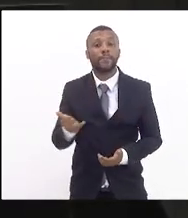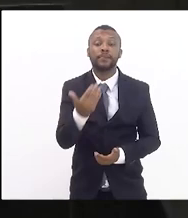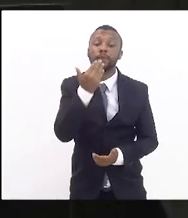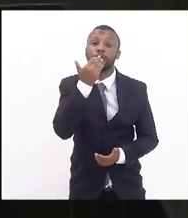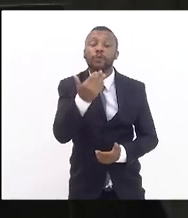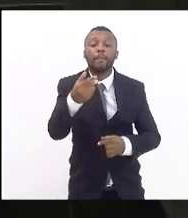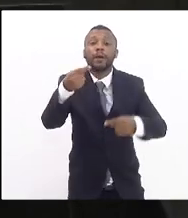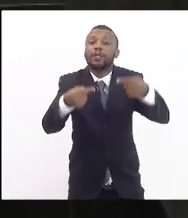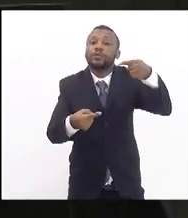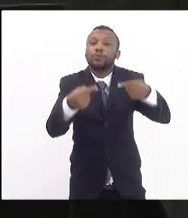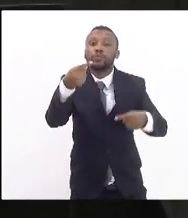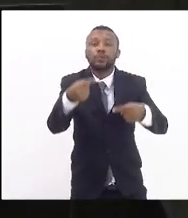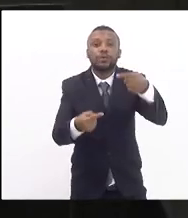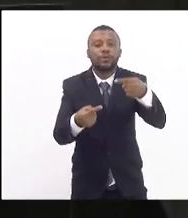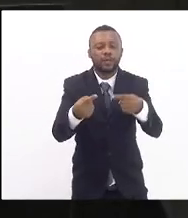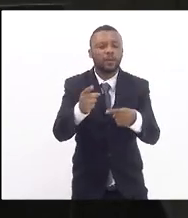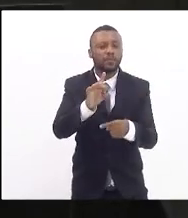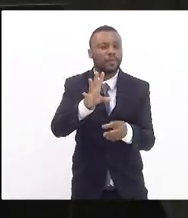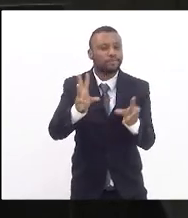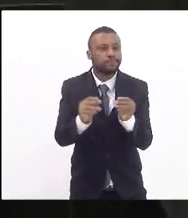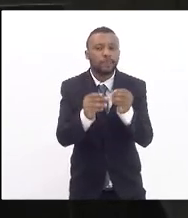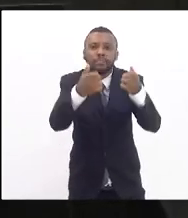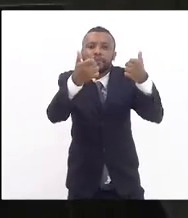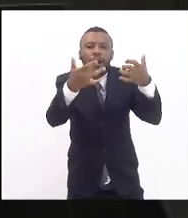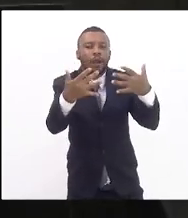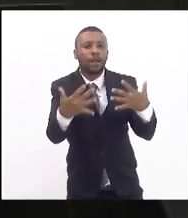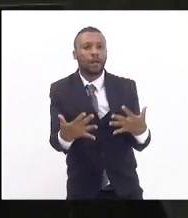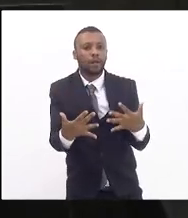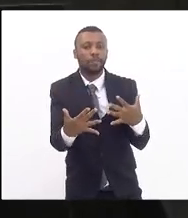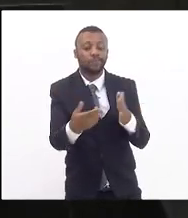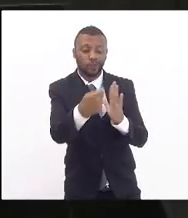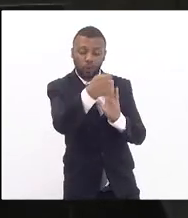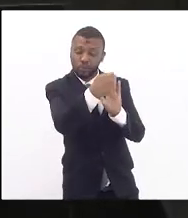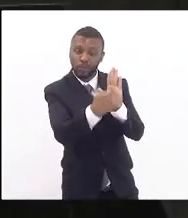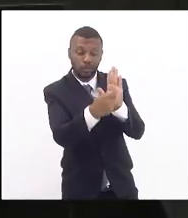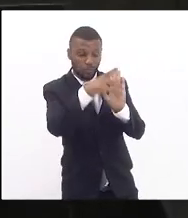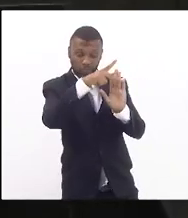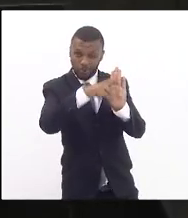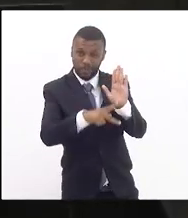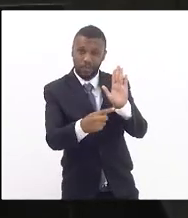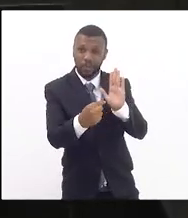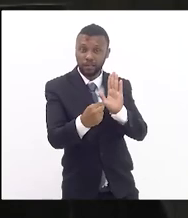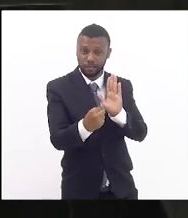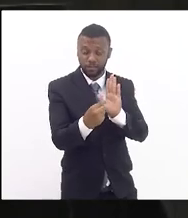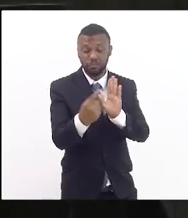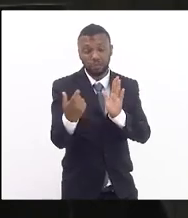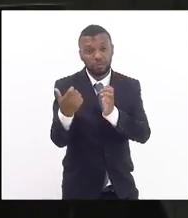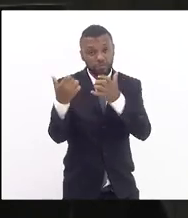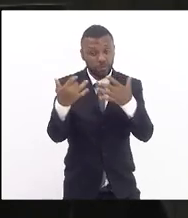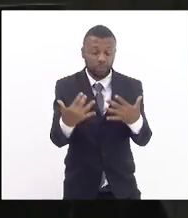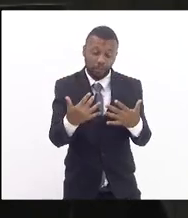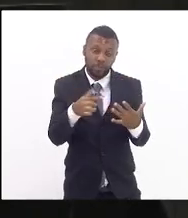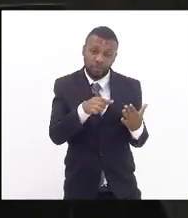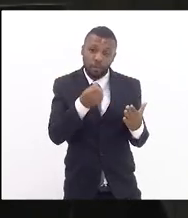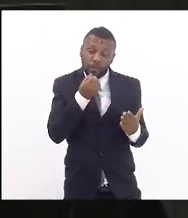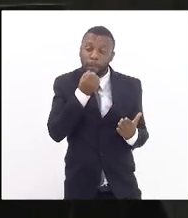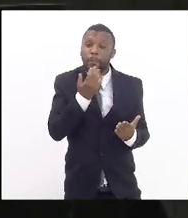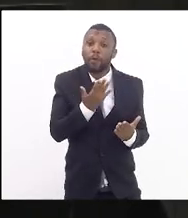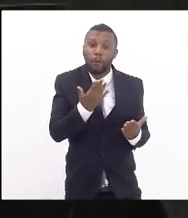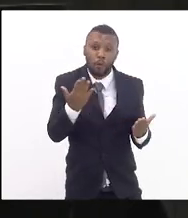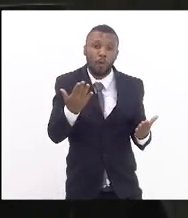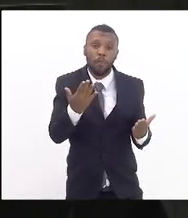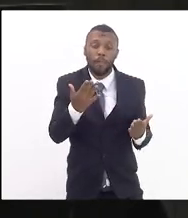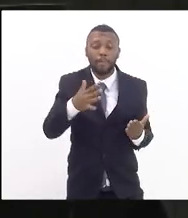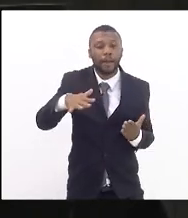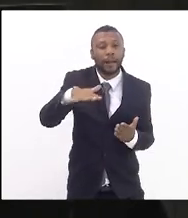uma explicação à matéria, para dizer que isso será bom para aquelas